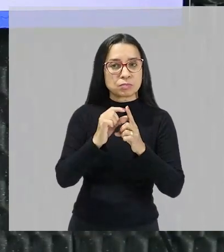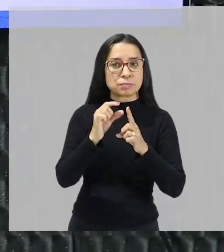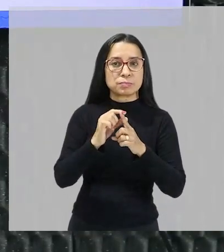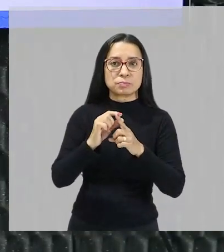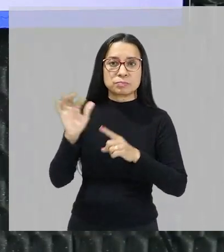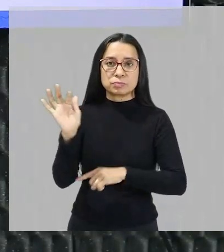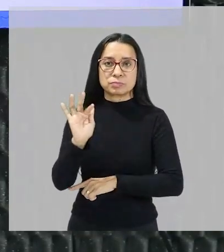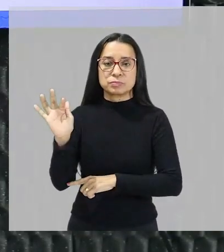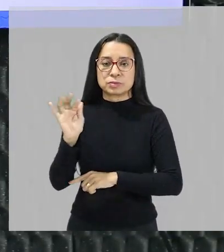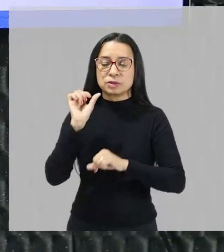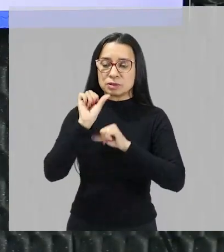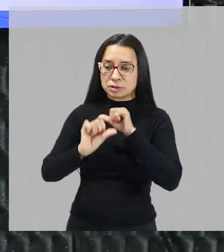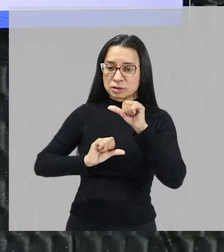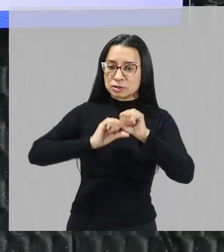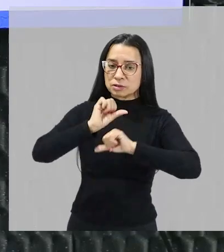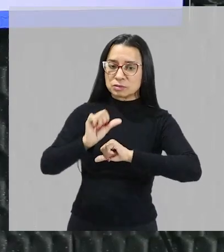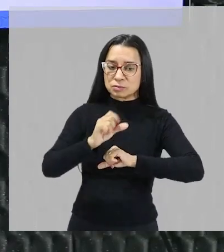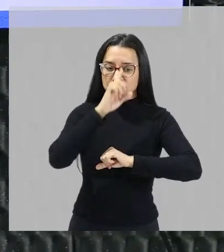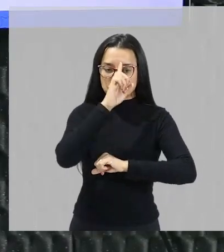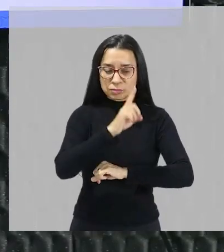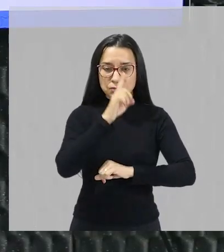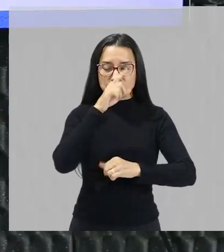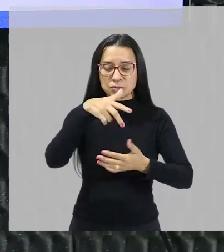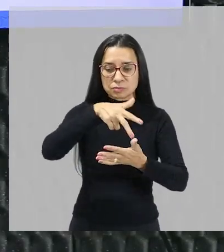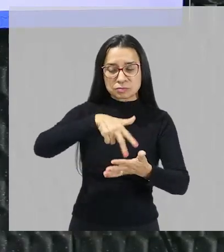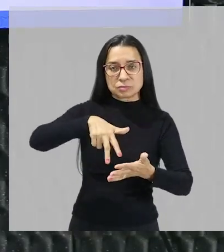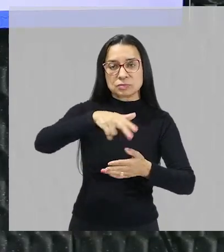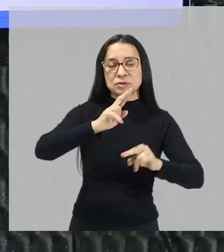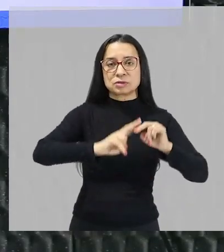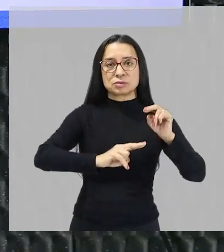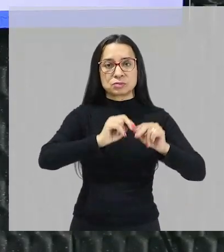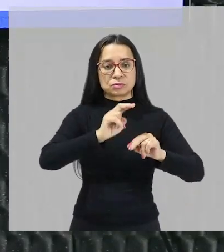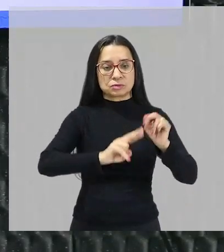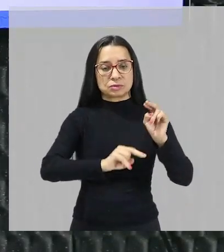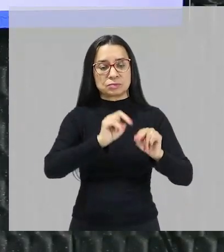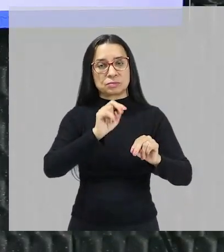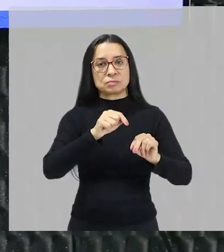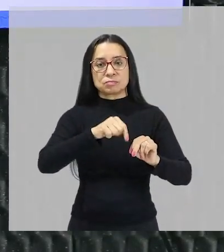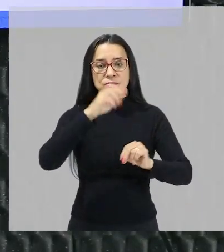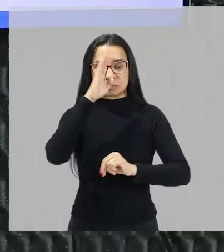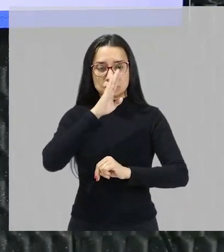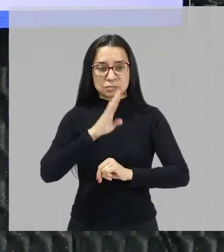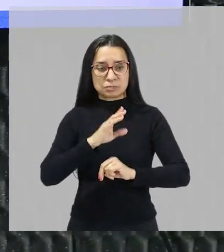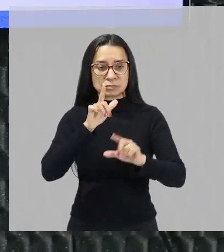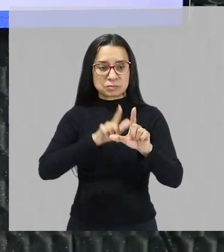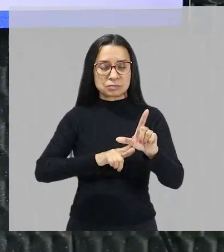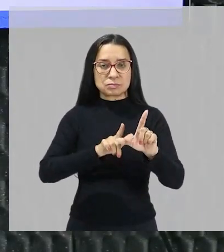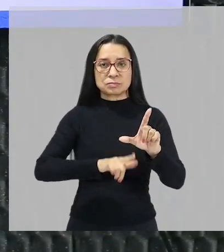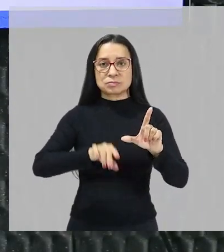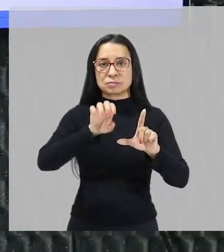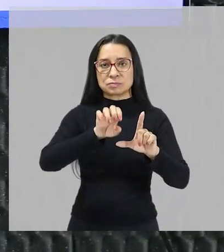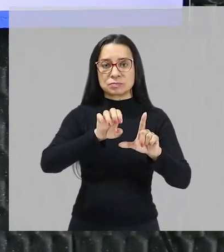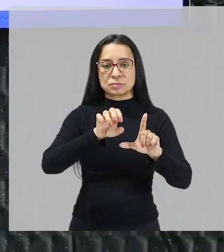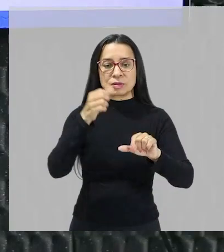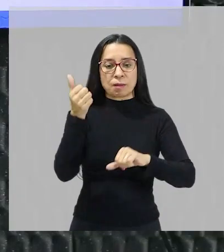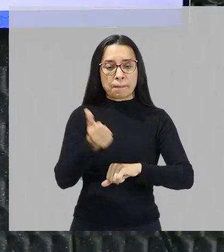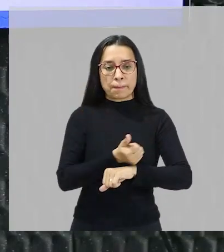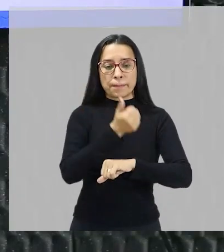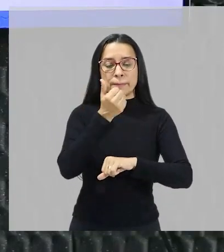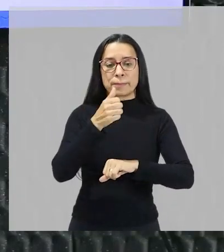em comandos de quadrilha junina, tipo o Anarrier e o Anavantu. Então, nesse caso, a letra E é a melhor